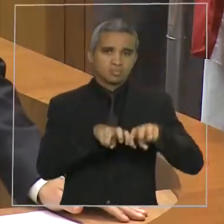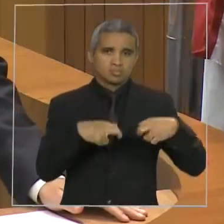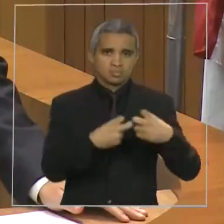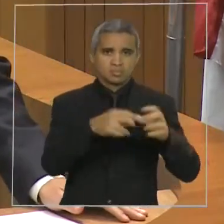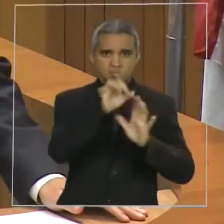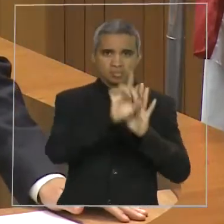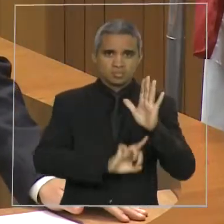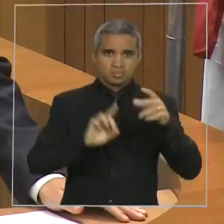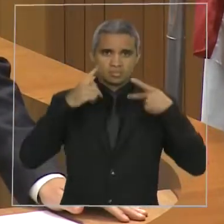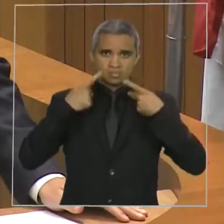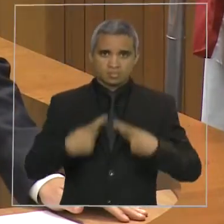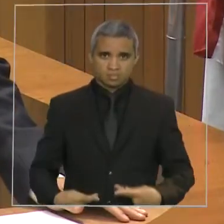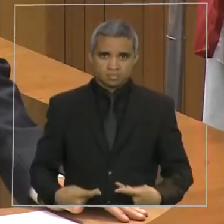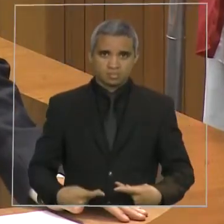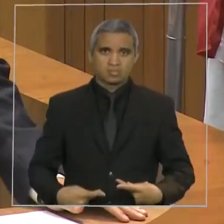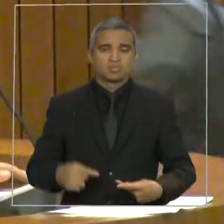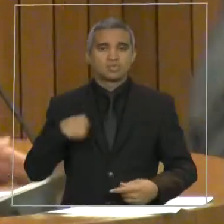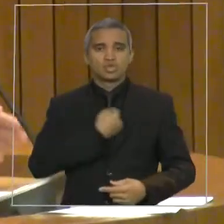medida provisória